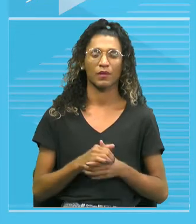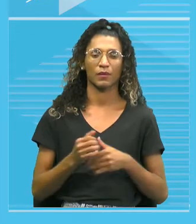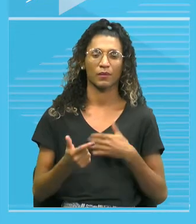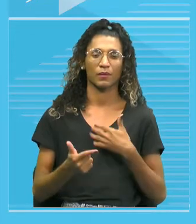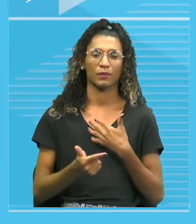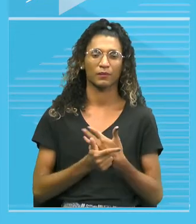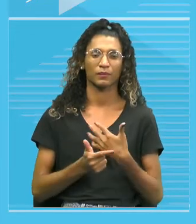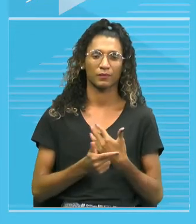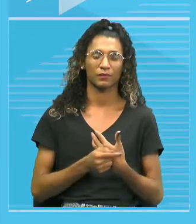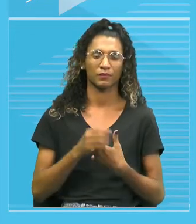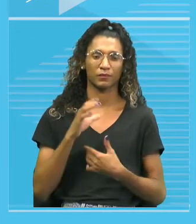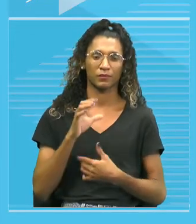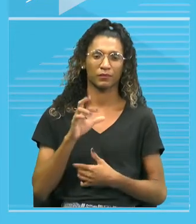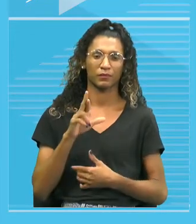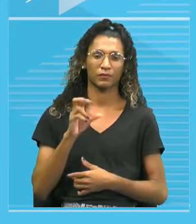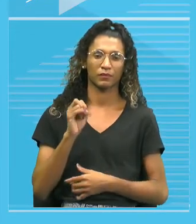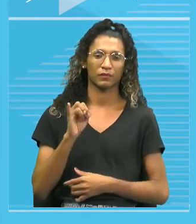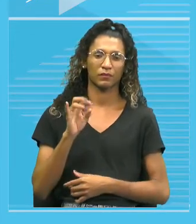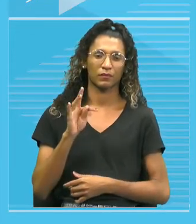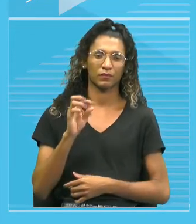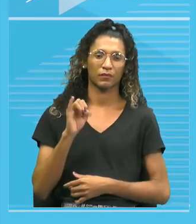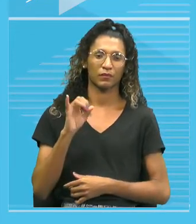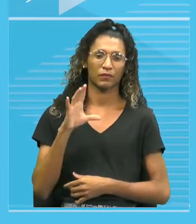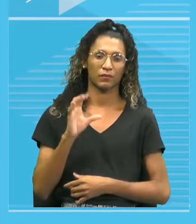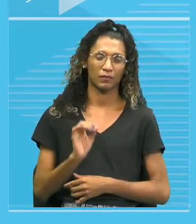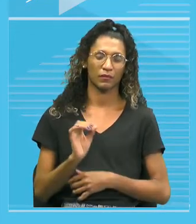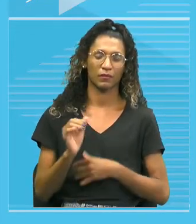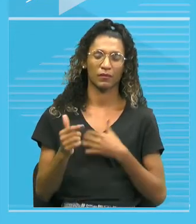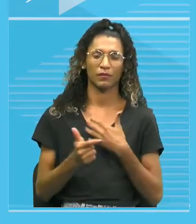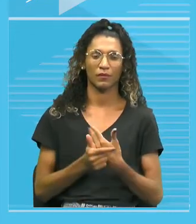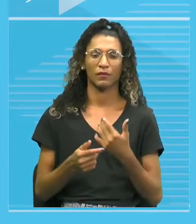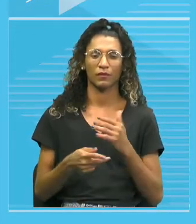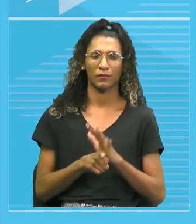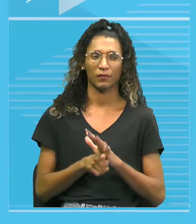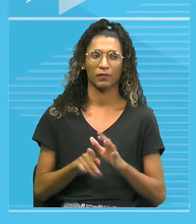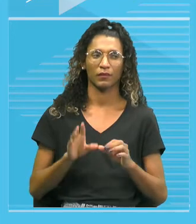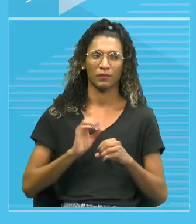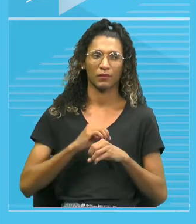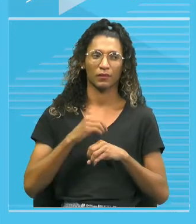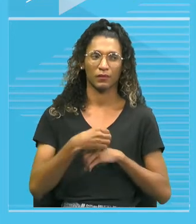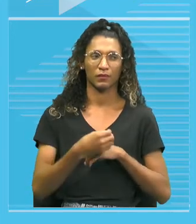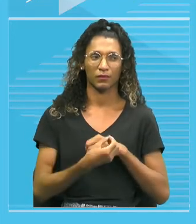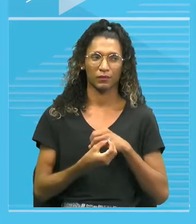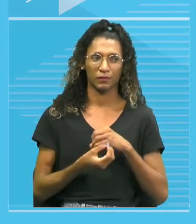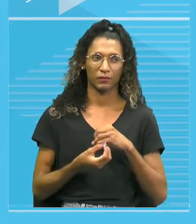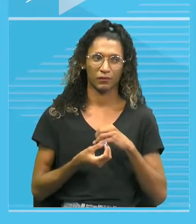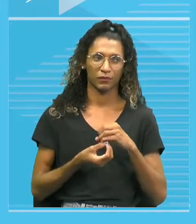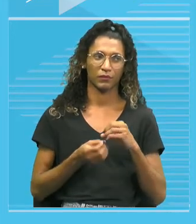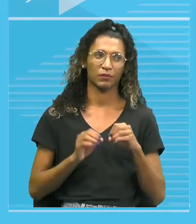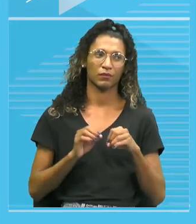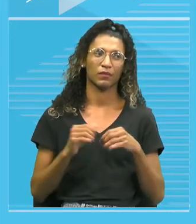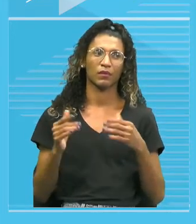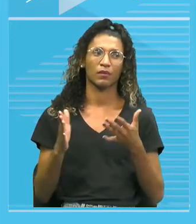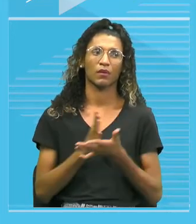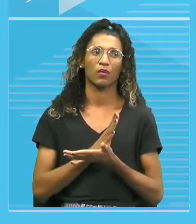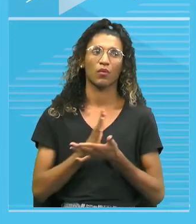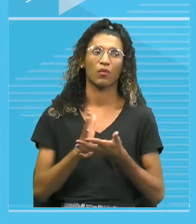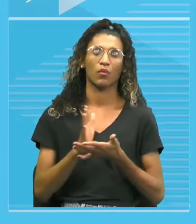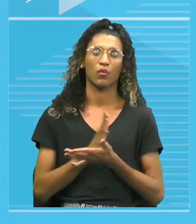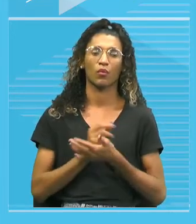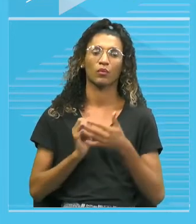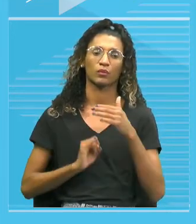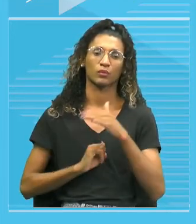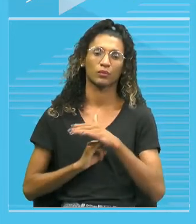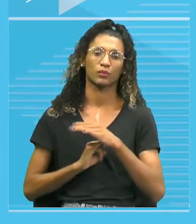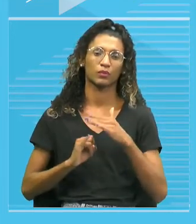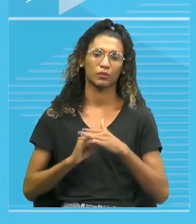o funcionamento da célula, né? Então, em muitos órgãos e tecidos, a reposição celular faz parte de